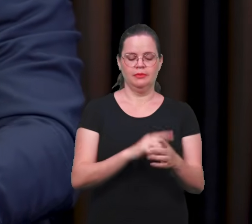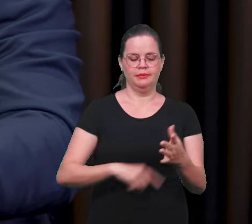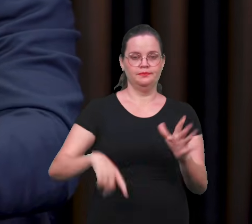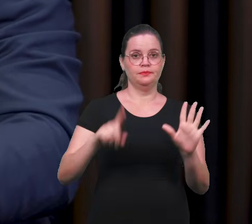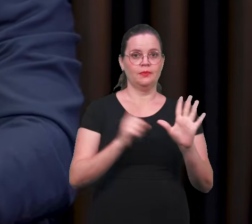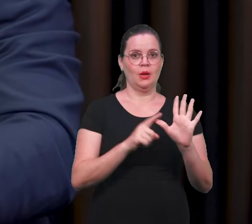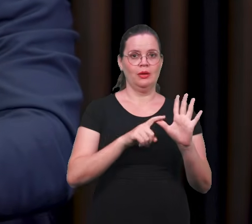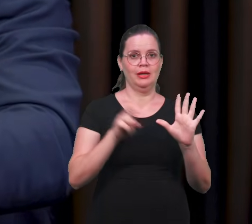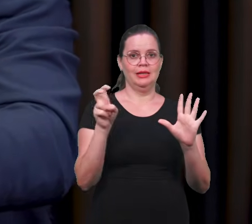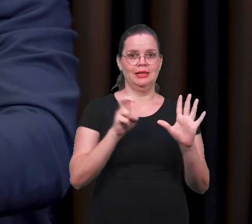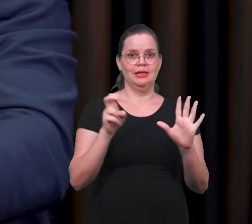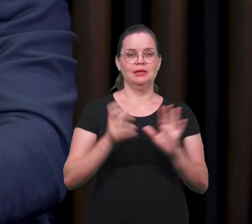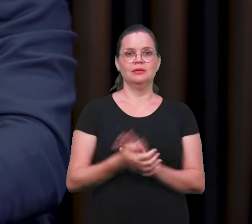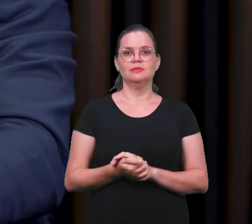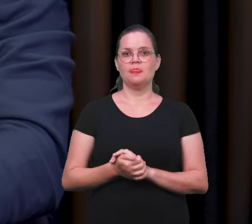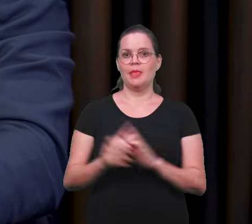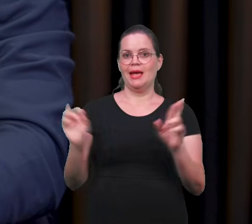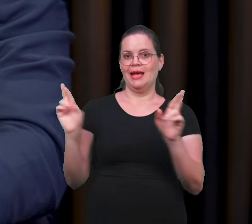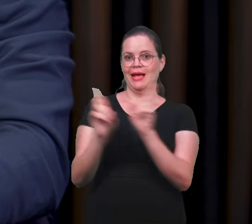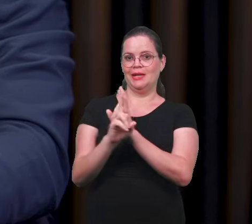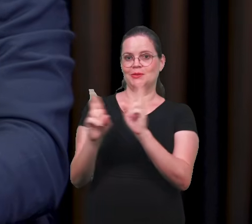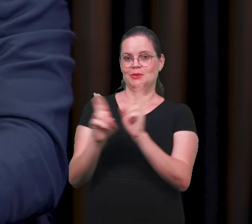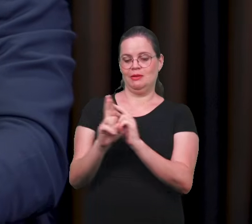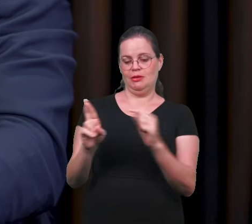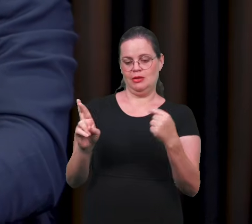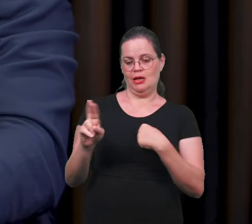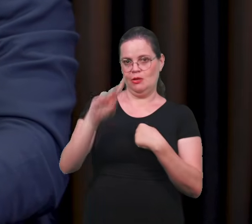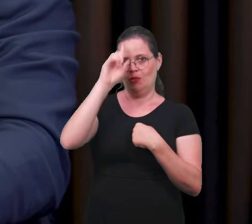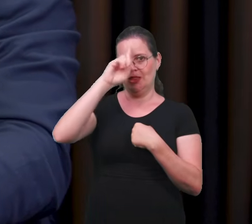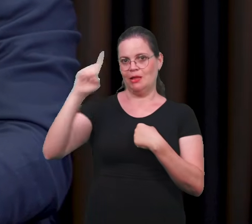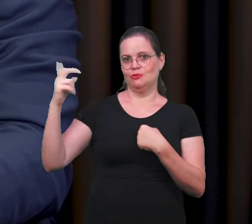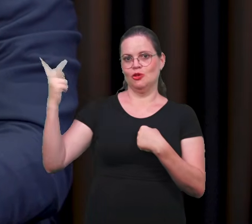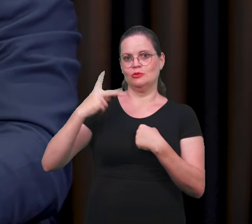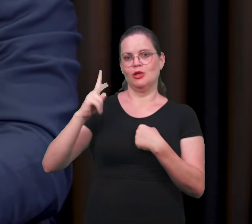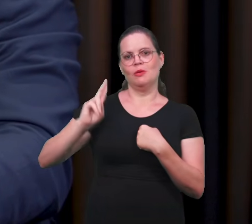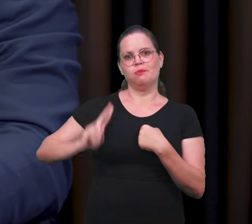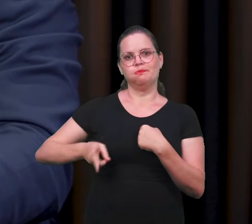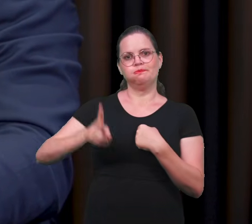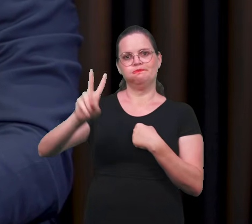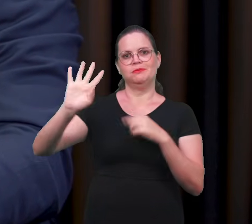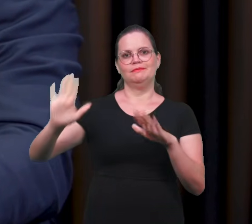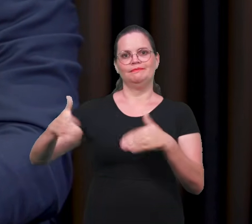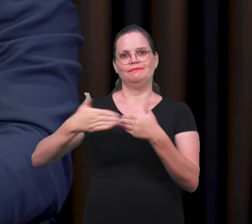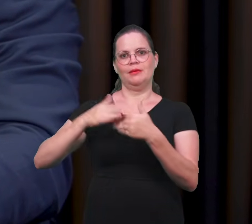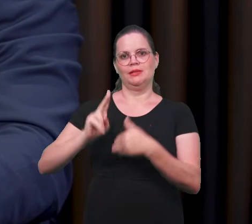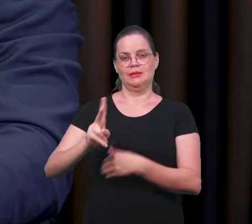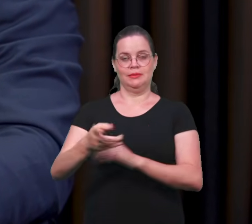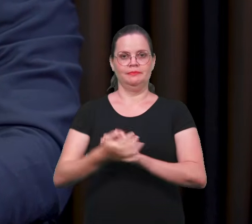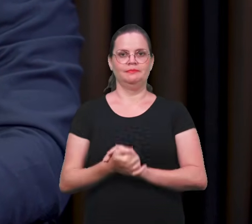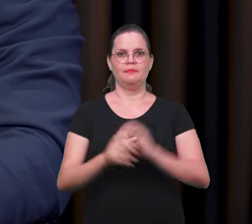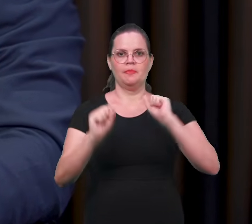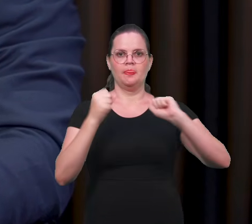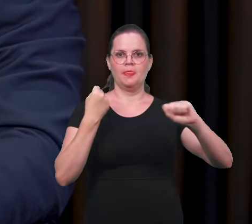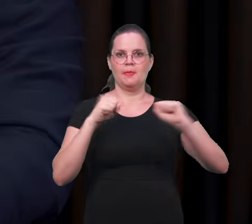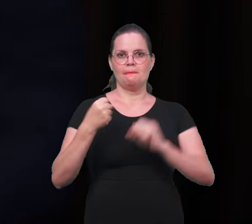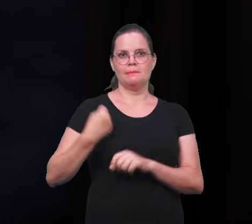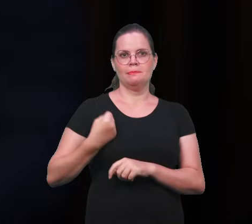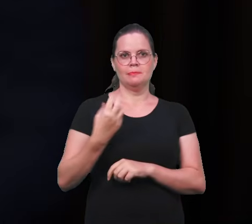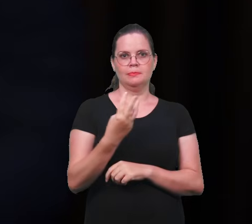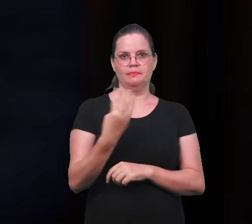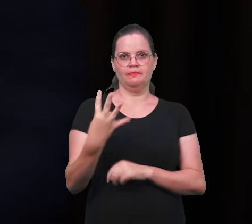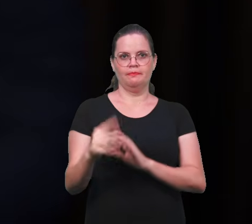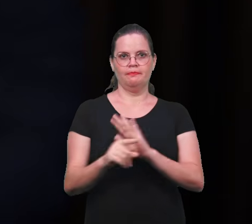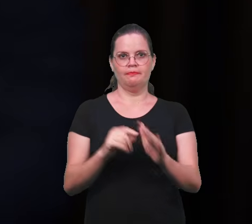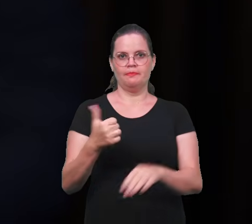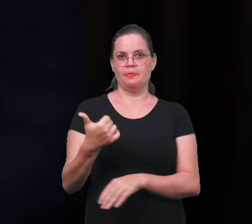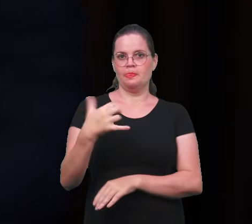o contínuo relacionamento com o Senhor. A palavra no Salmo 34, 18 diz assim: perto está